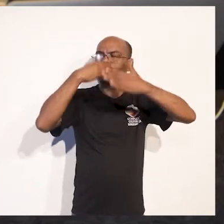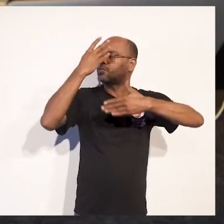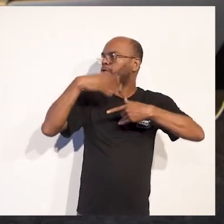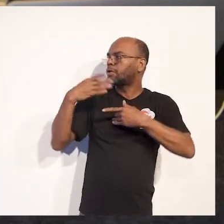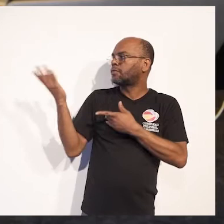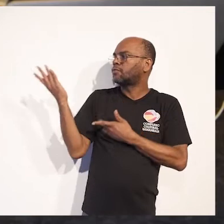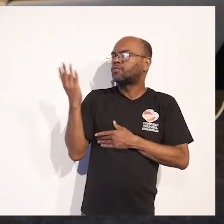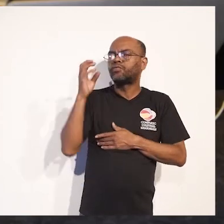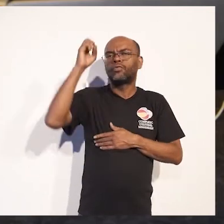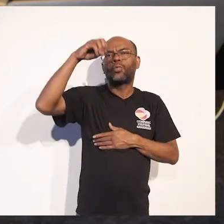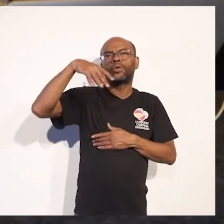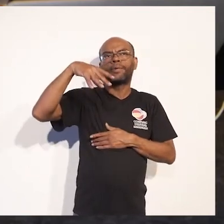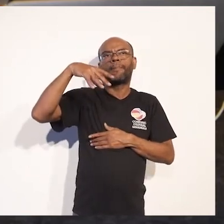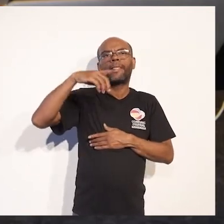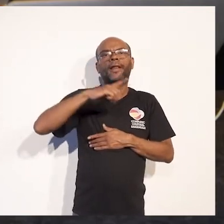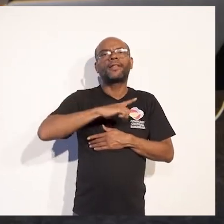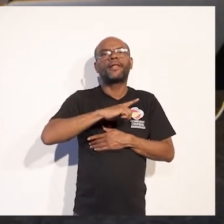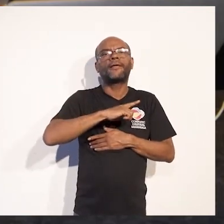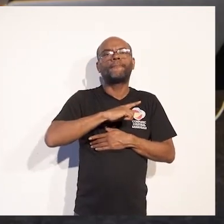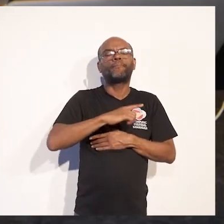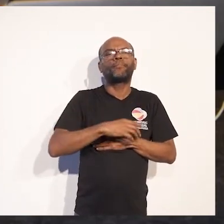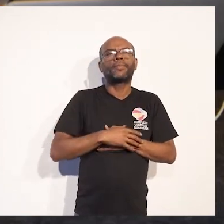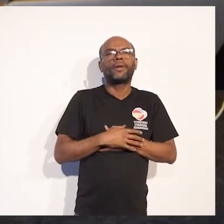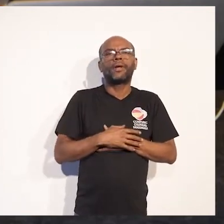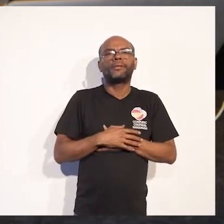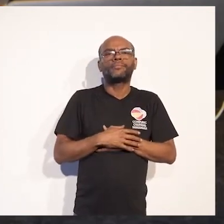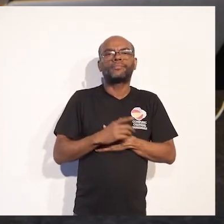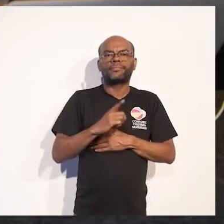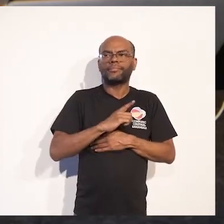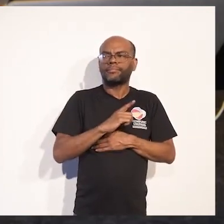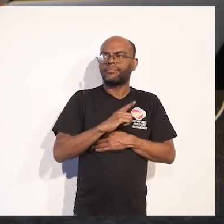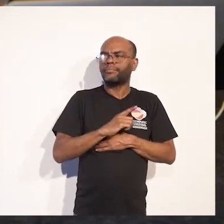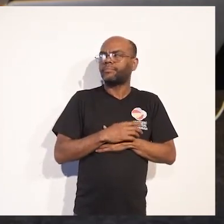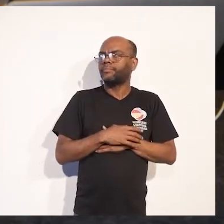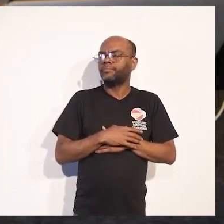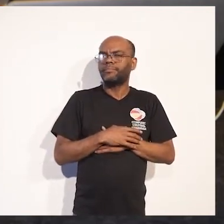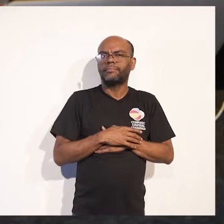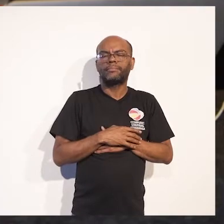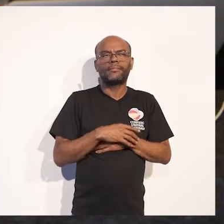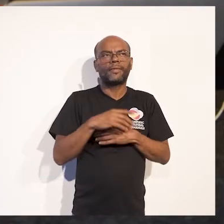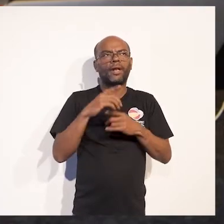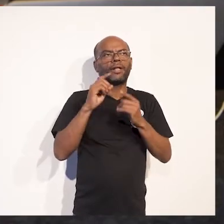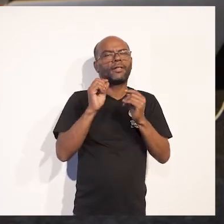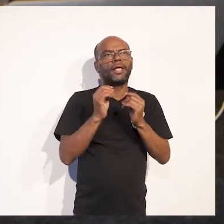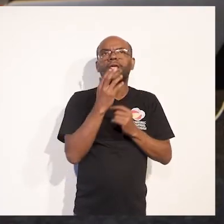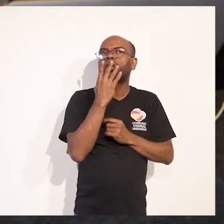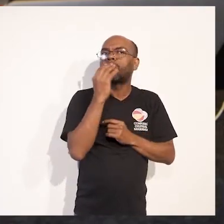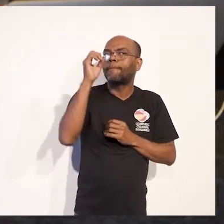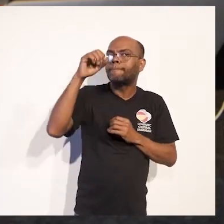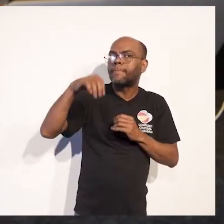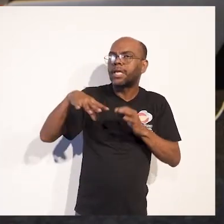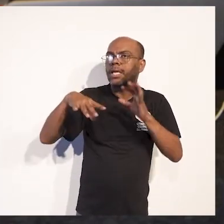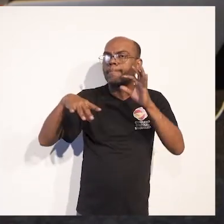gelatinas. As gelatinas, o que elas fazem? Elas têm pigmento e a